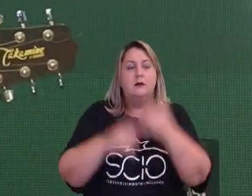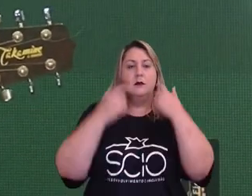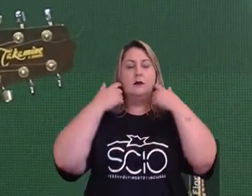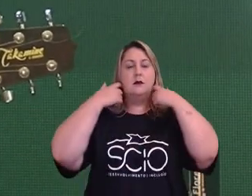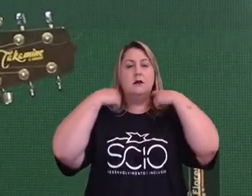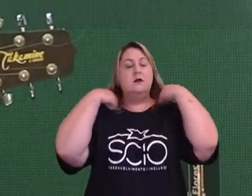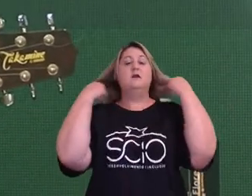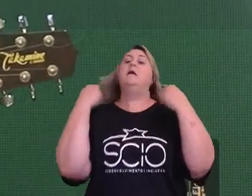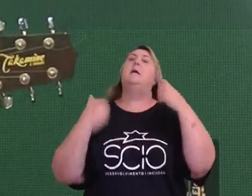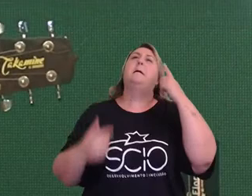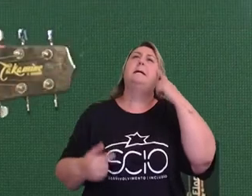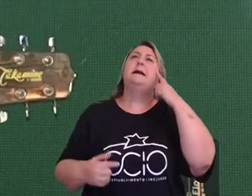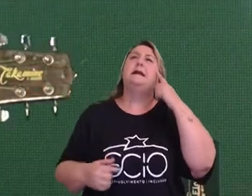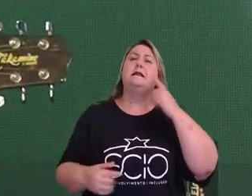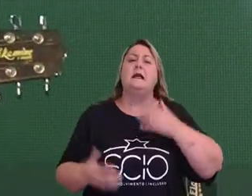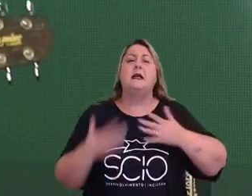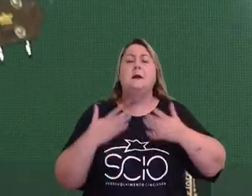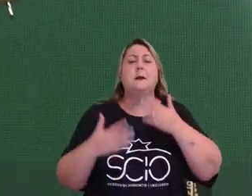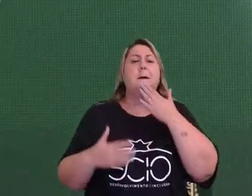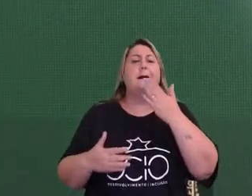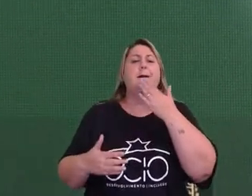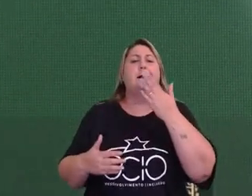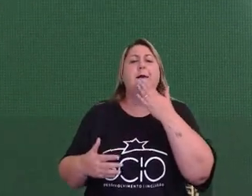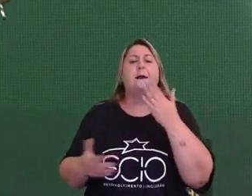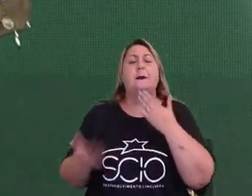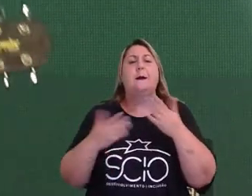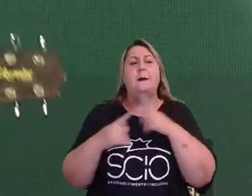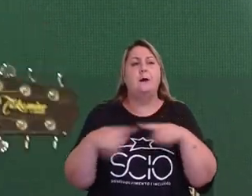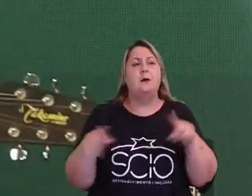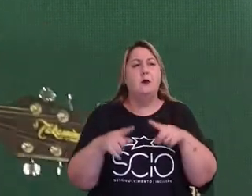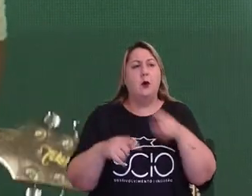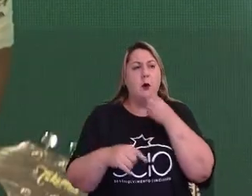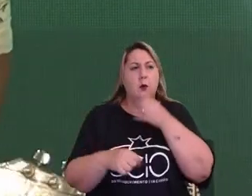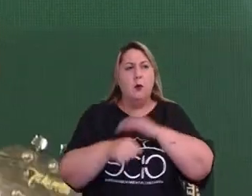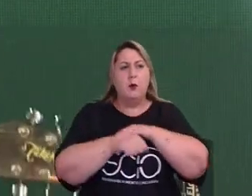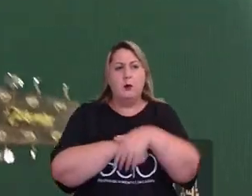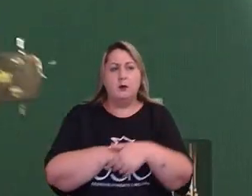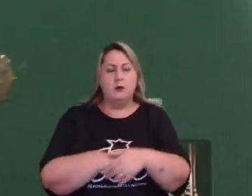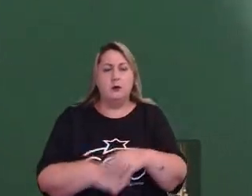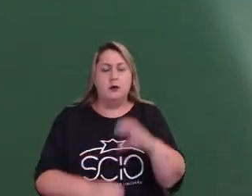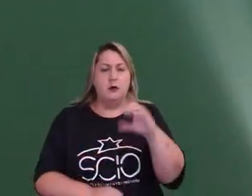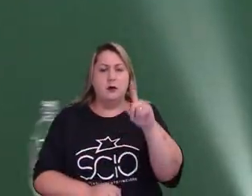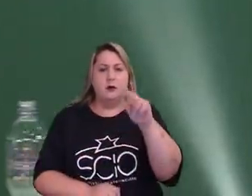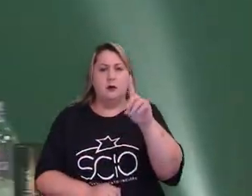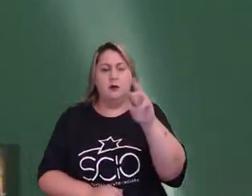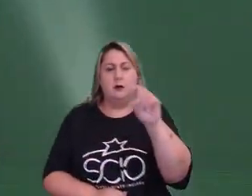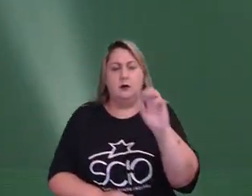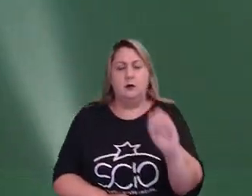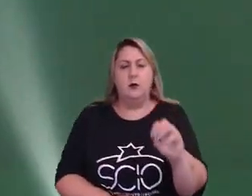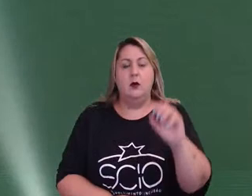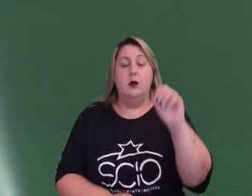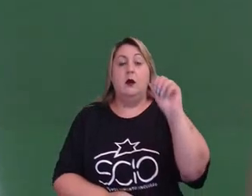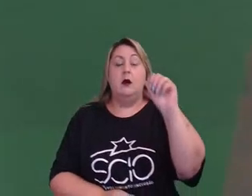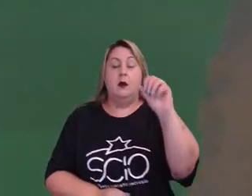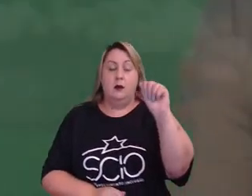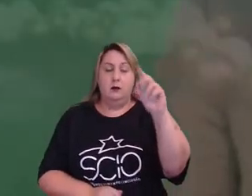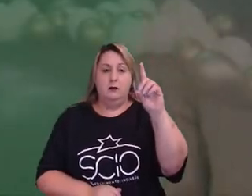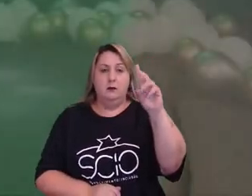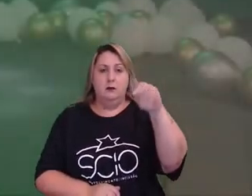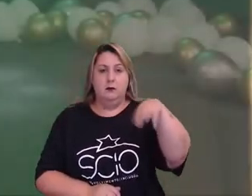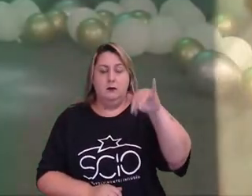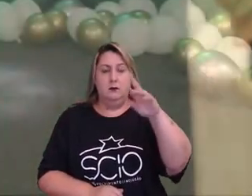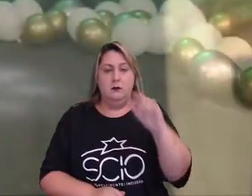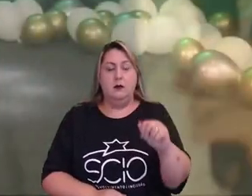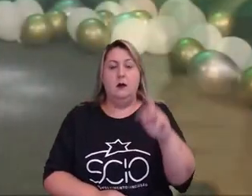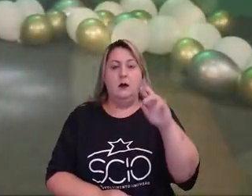no coração? Pensa aí, sei, que eu vou ver o que tá eles estão pedindo. Pensa aí. Um muito boa noite pro Claudio Miro, pro Marcos Paulo, pro Rafael Daniel,